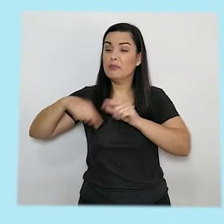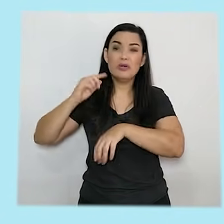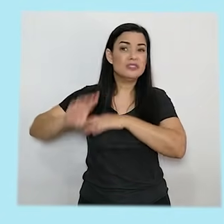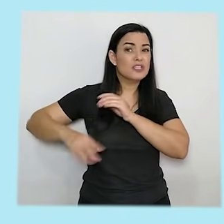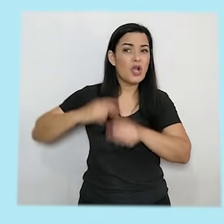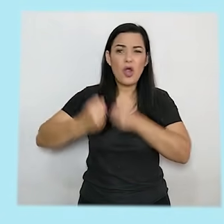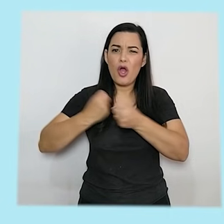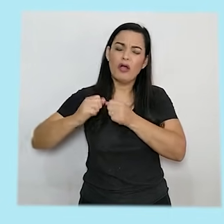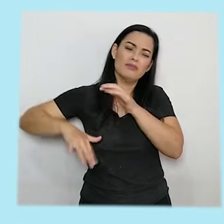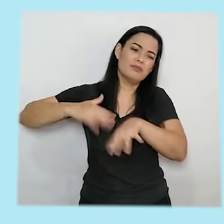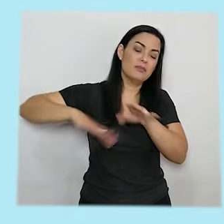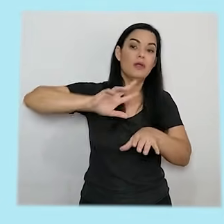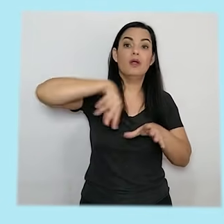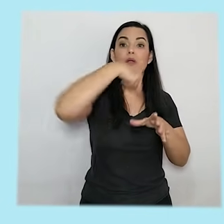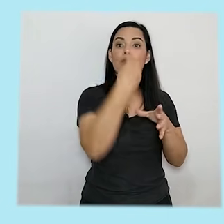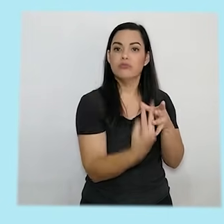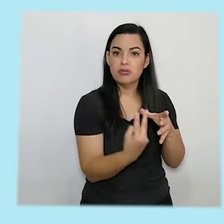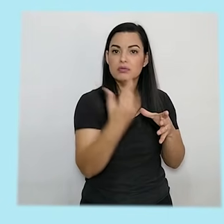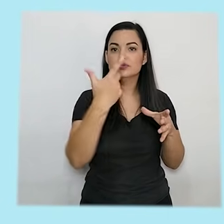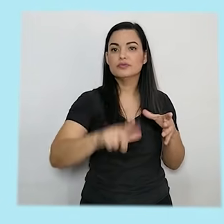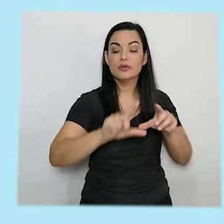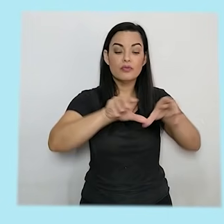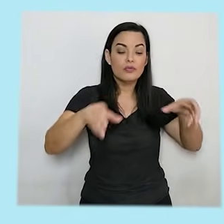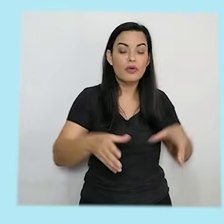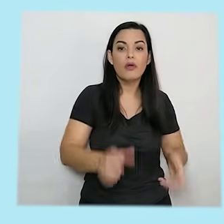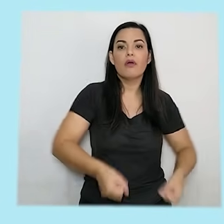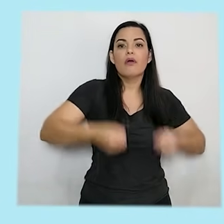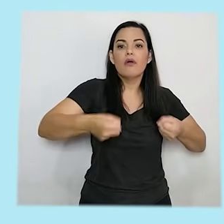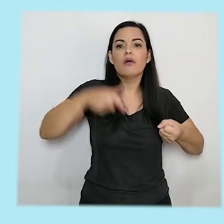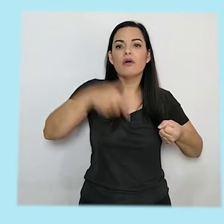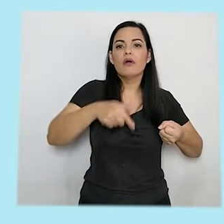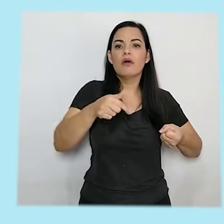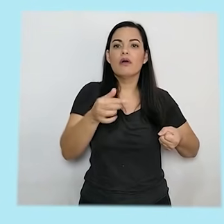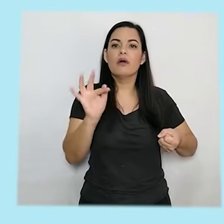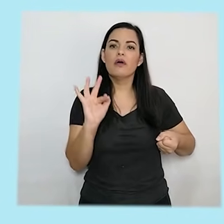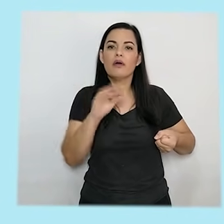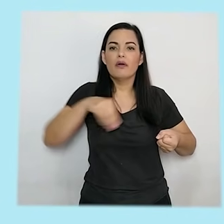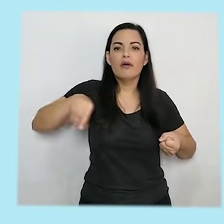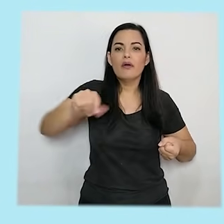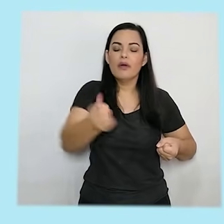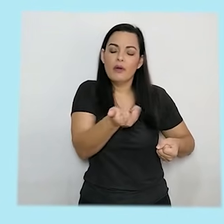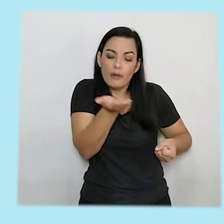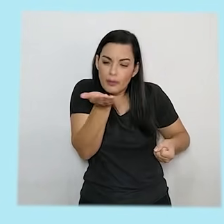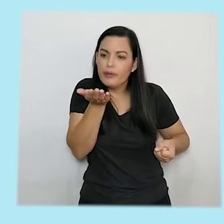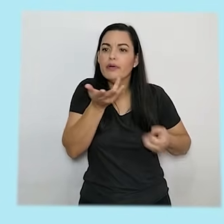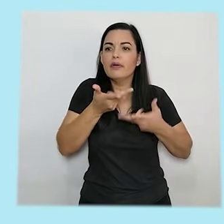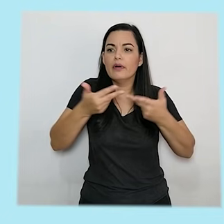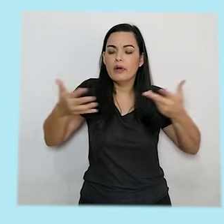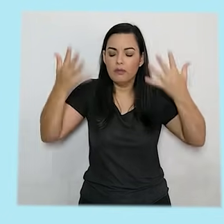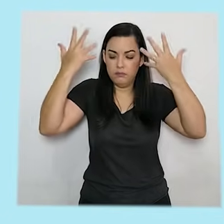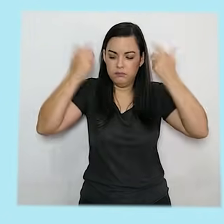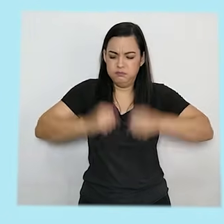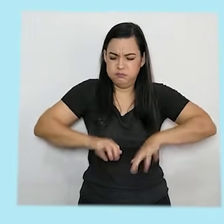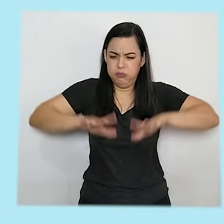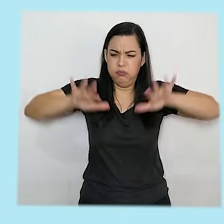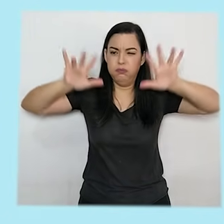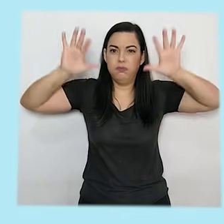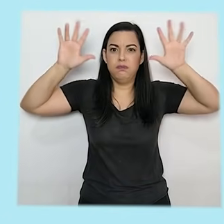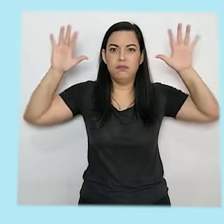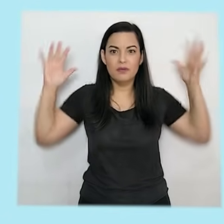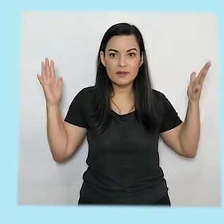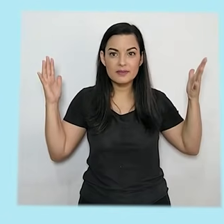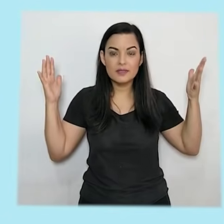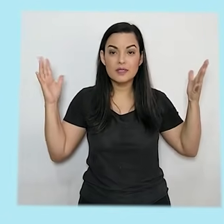levantando uma poeira sem fim. A cozinha parecia um campo de batalha. Fora de